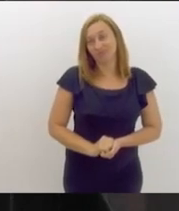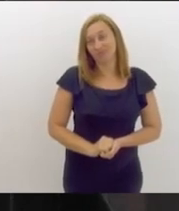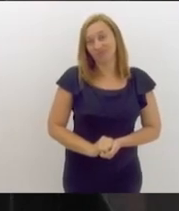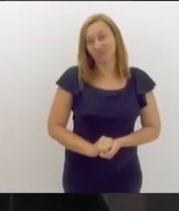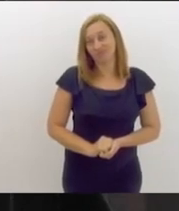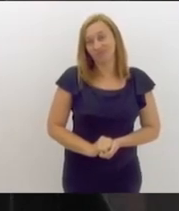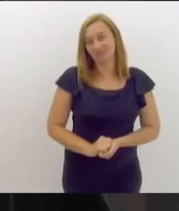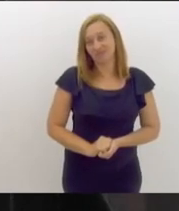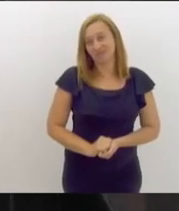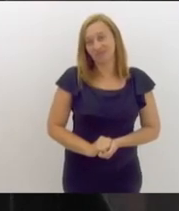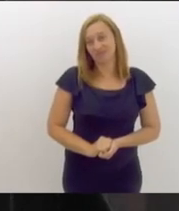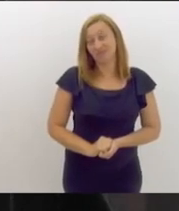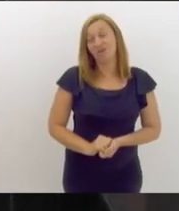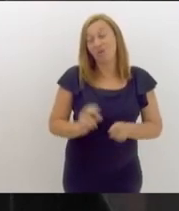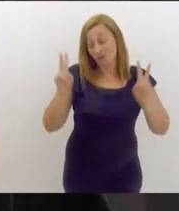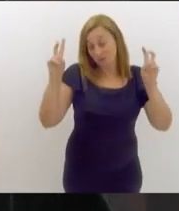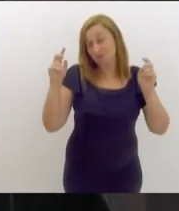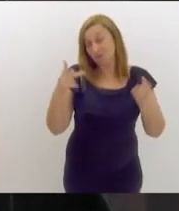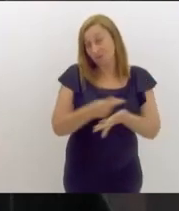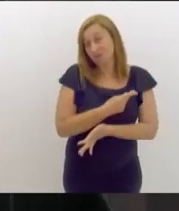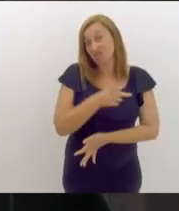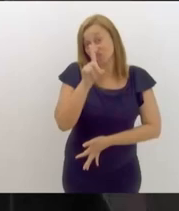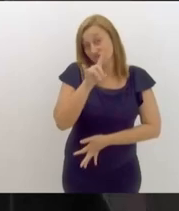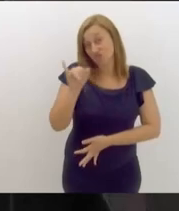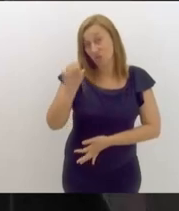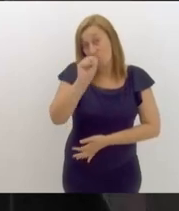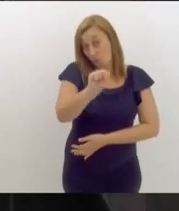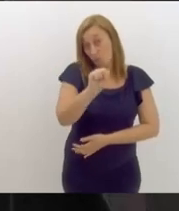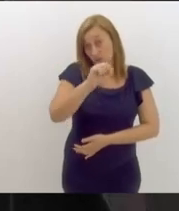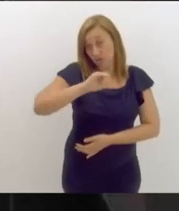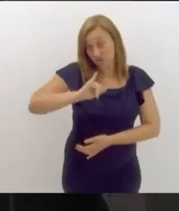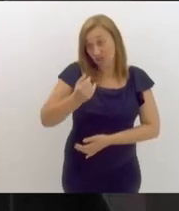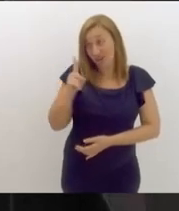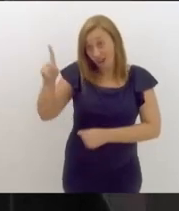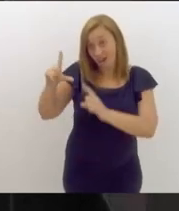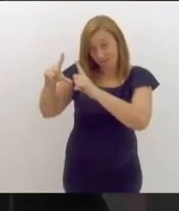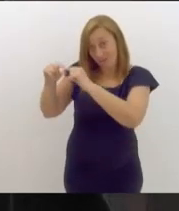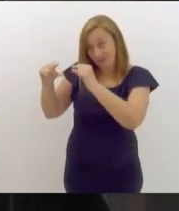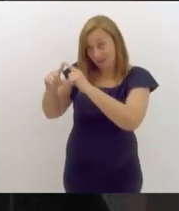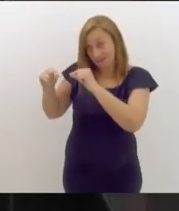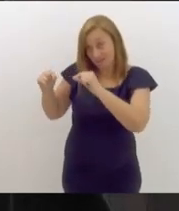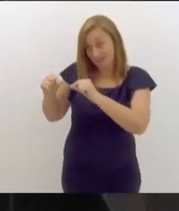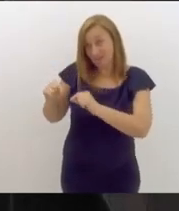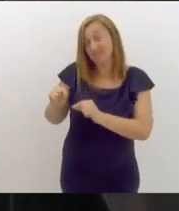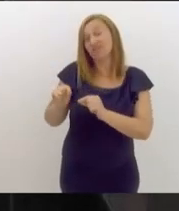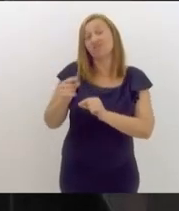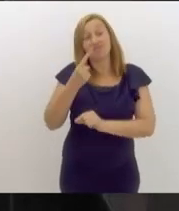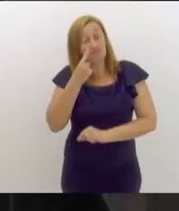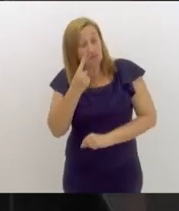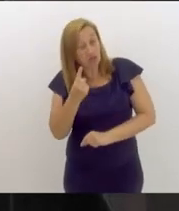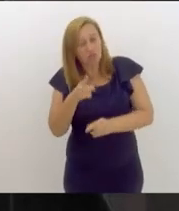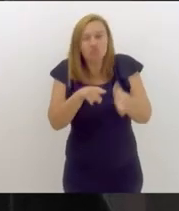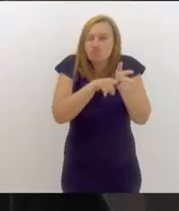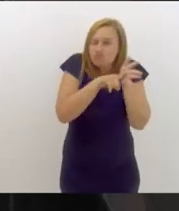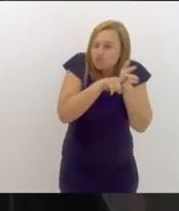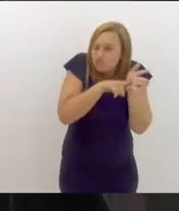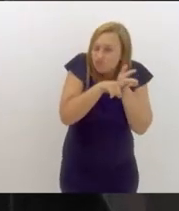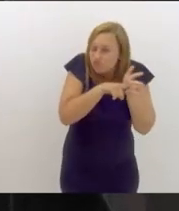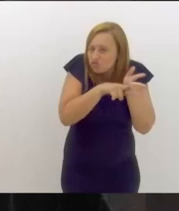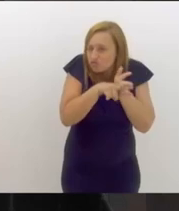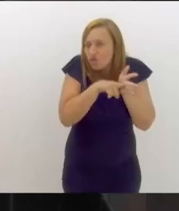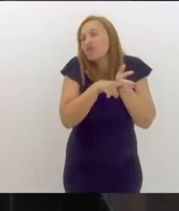os o fato ocorrido em oito de Janeiro ali em Brasília seja apurado seja